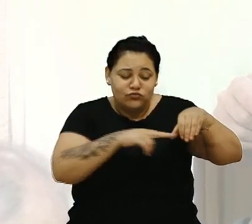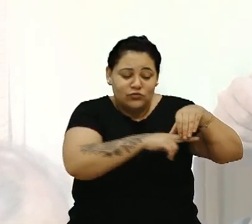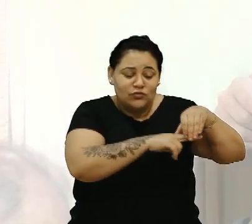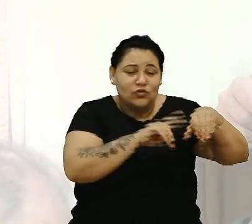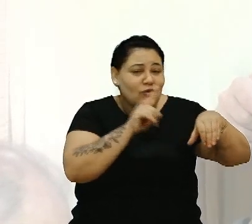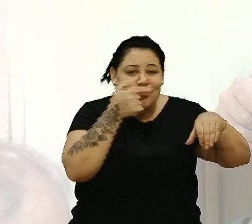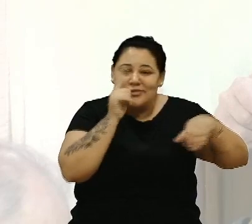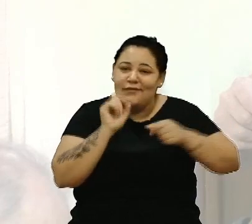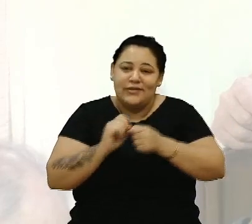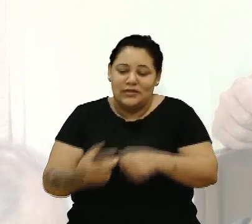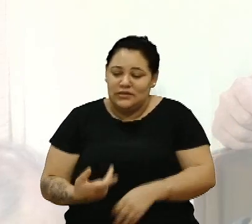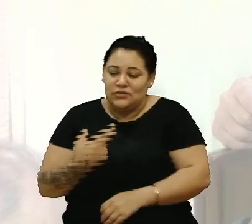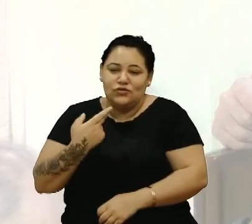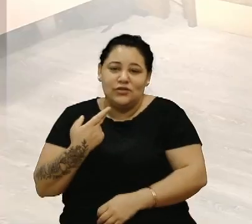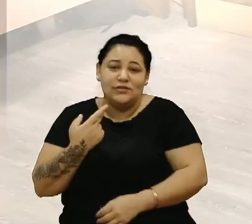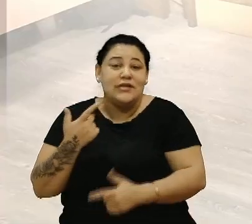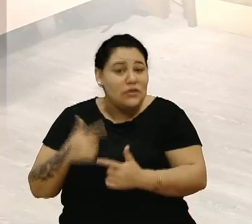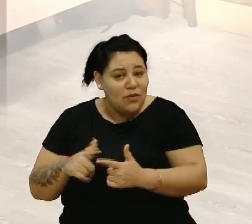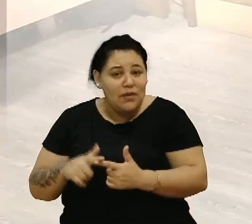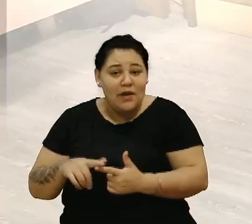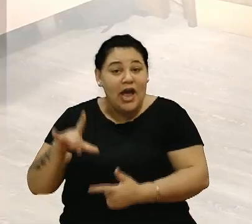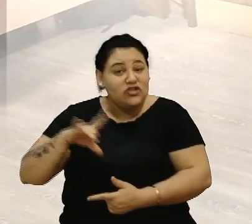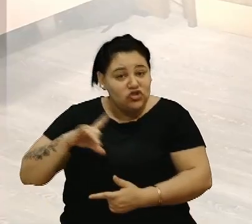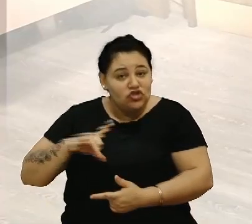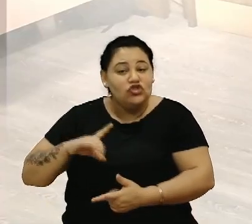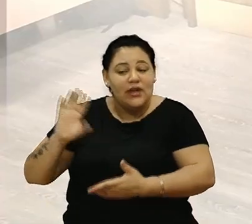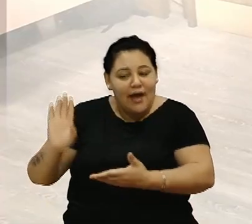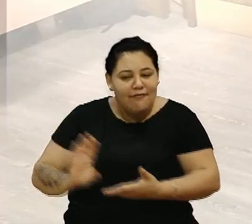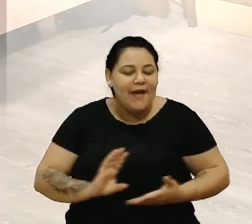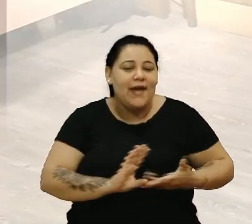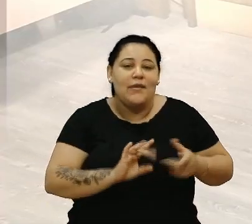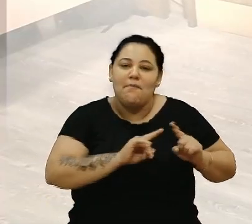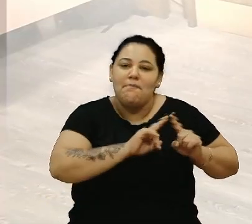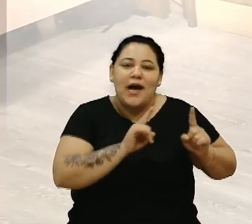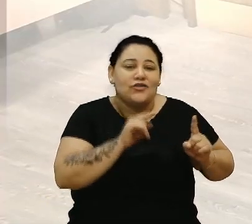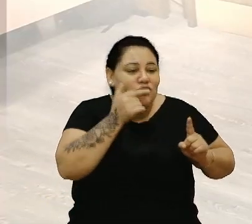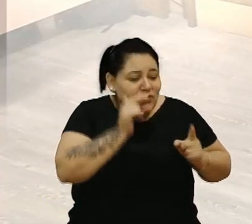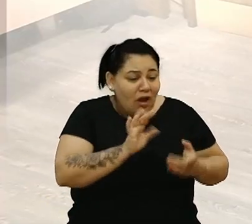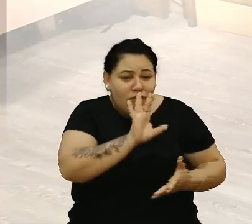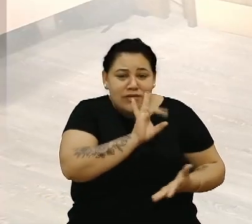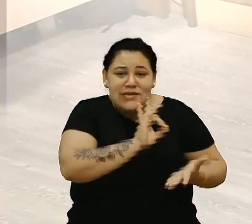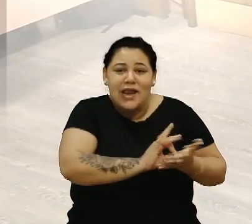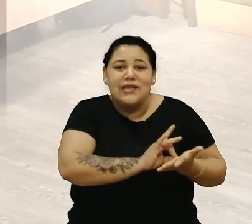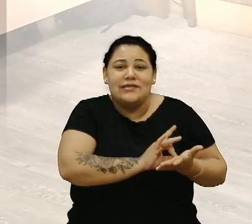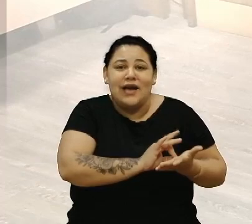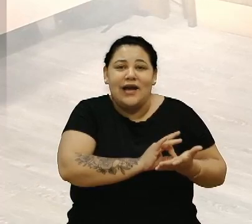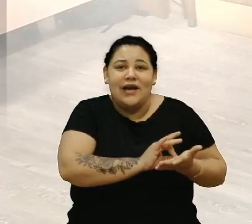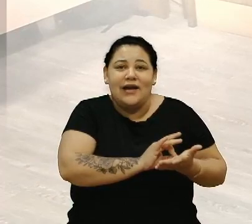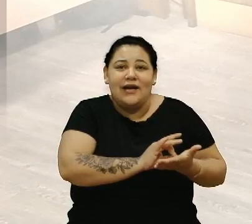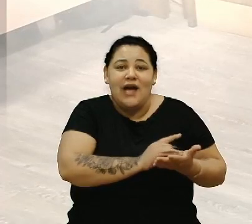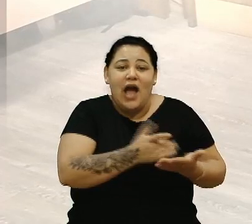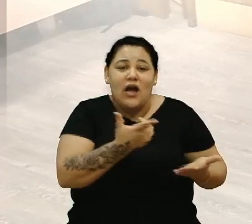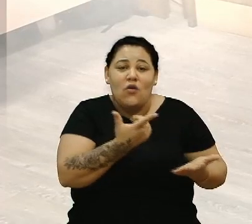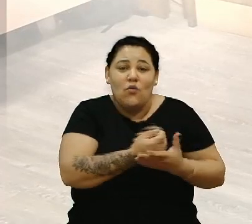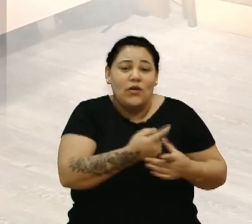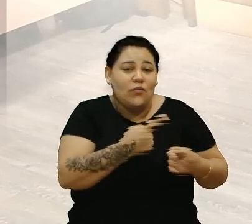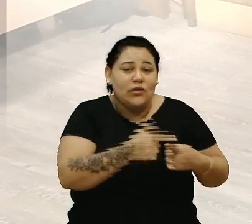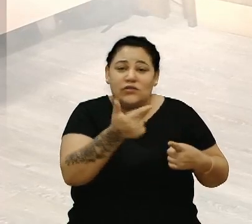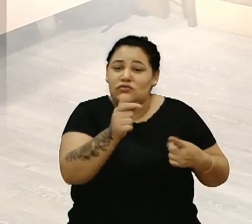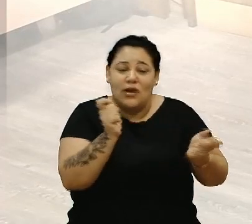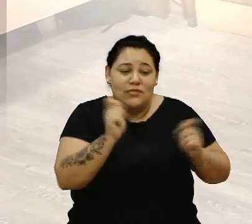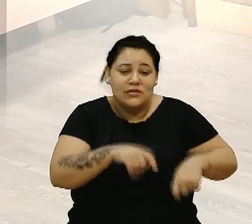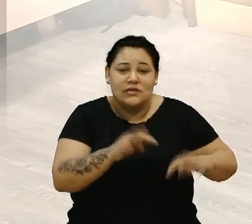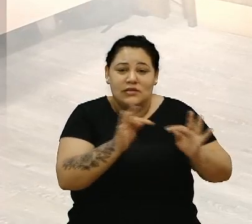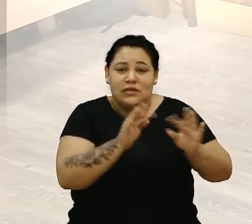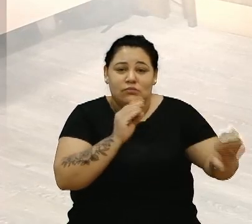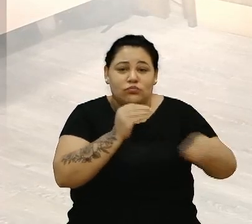foi um problema nosso. Nós tínhamos a verba, mas a gente não conseguia efetuar os exames por falta de capacidade técnica. Sua parte,